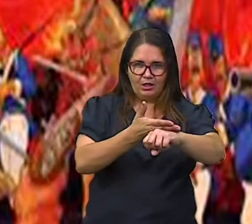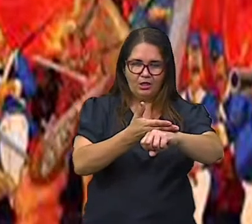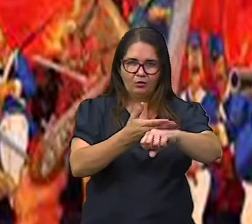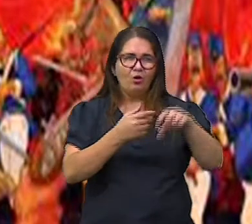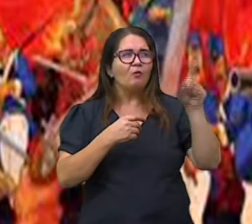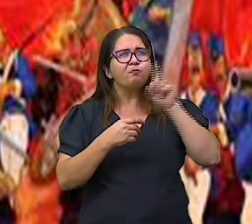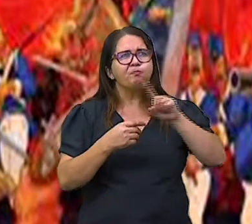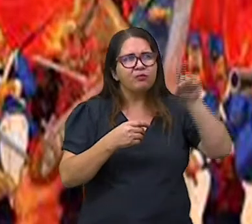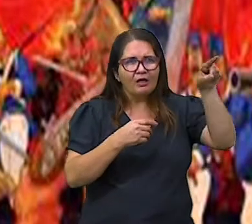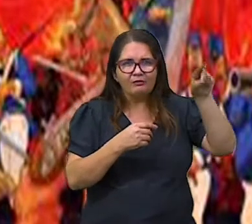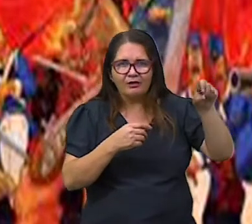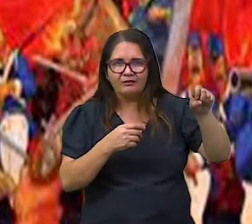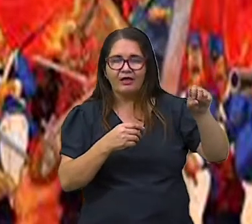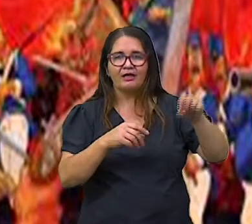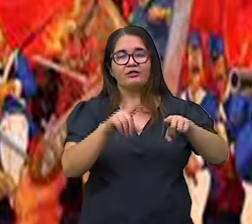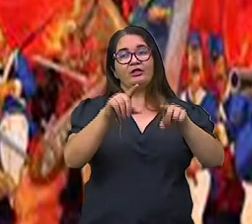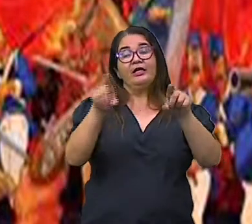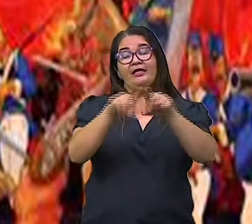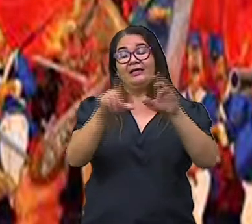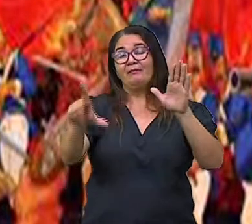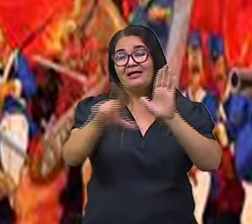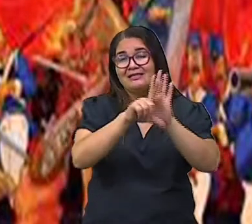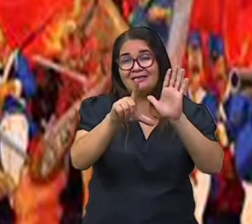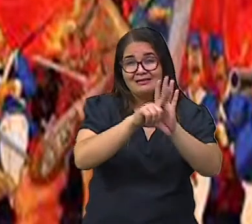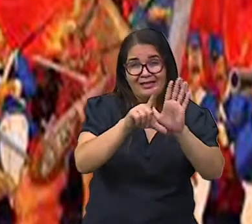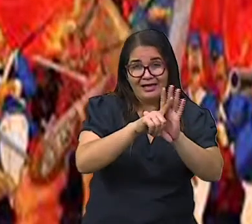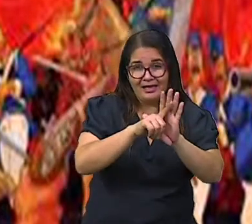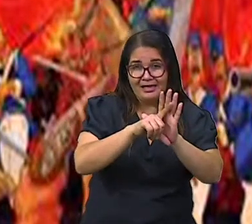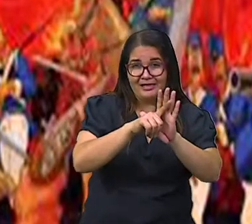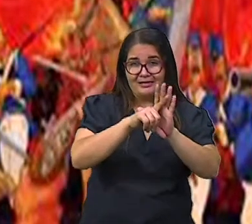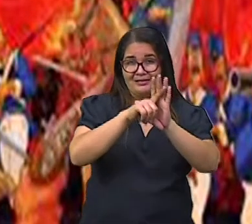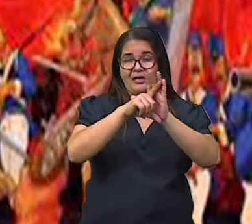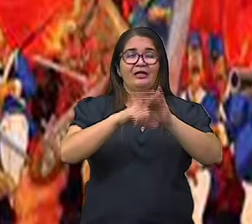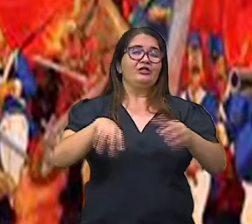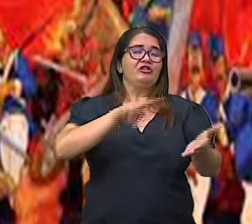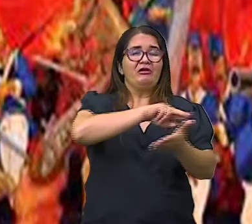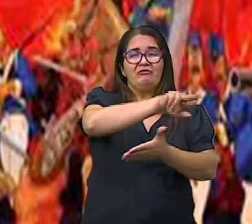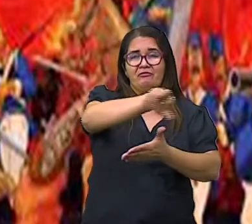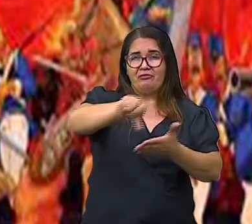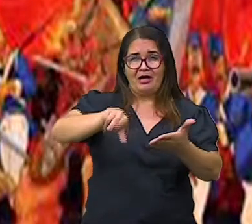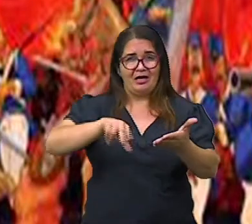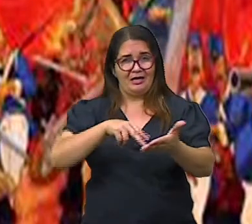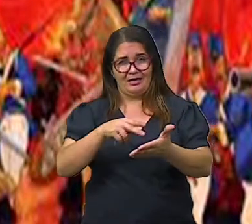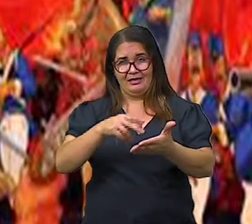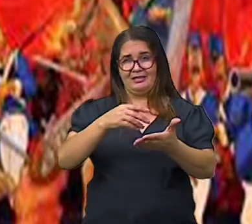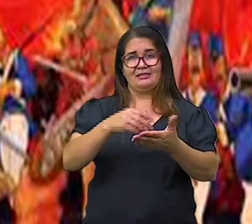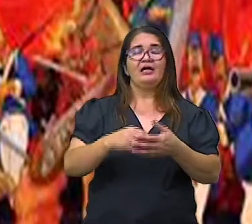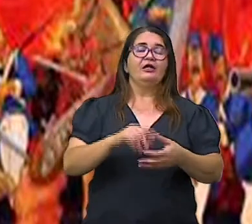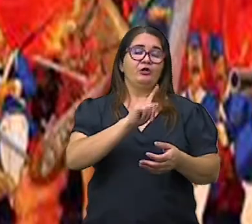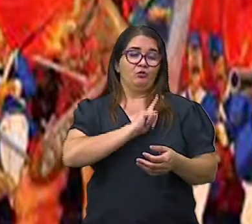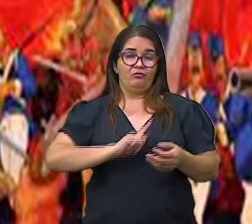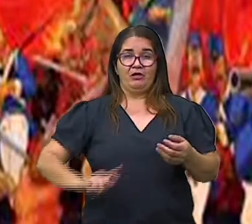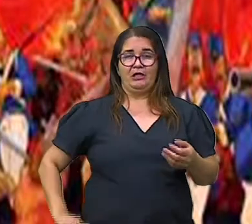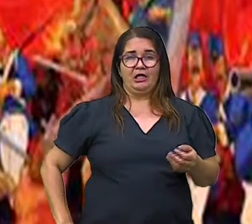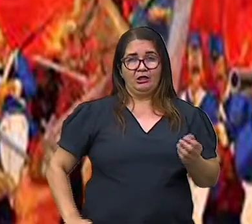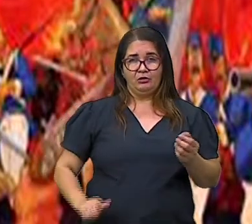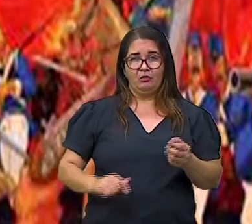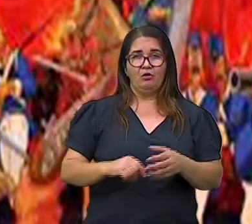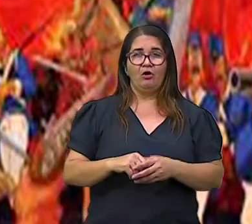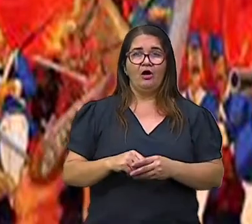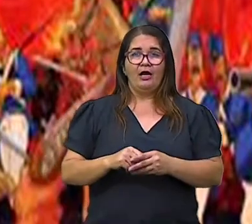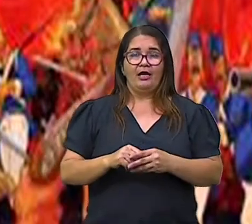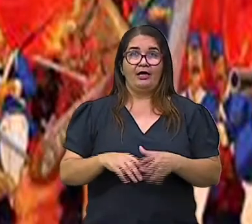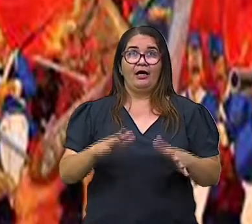o estabelecimento da lei dos prefeitos, que concedia ao governador o privilégio